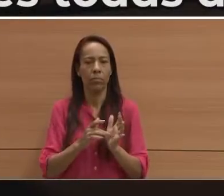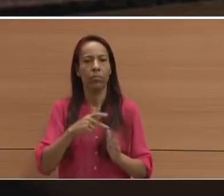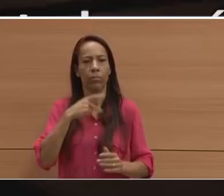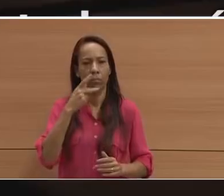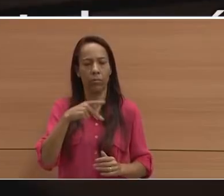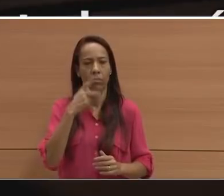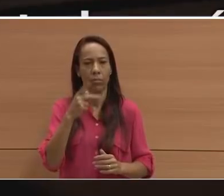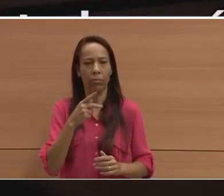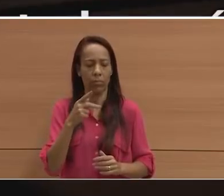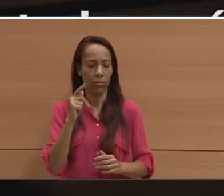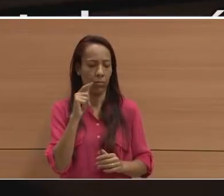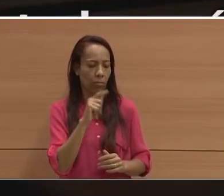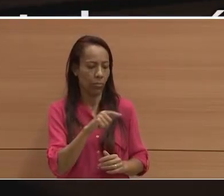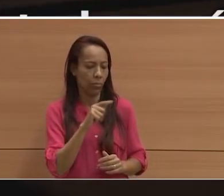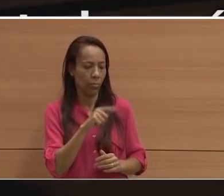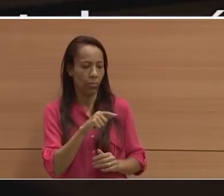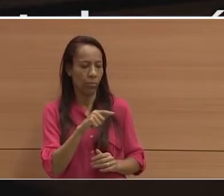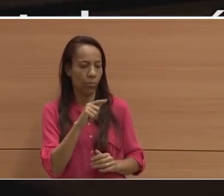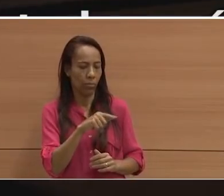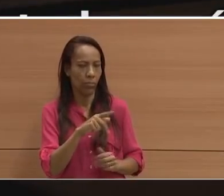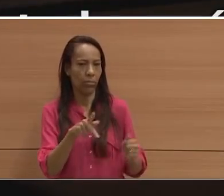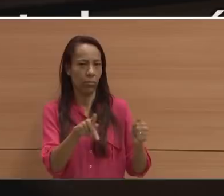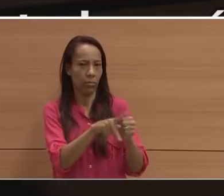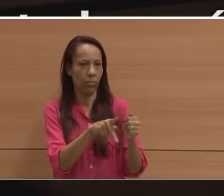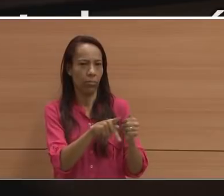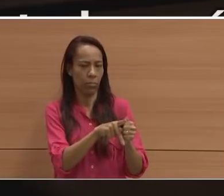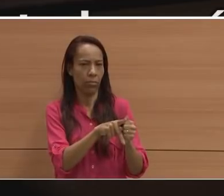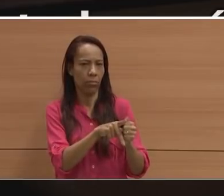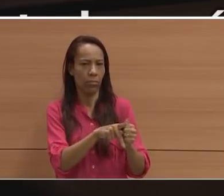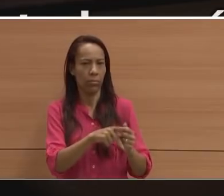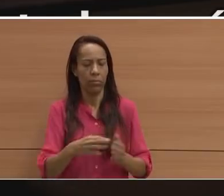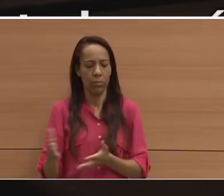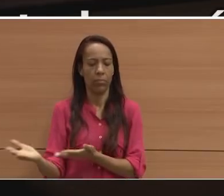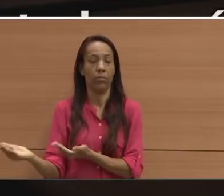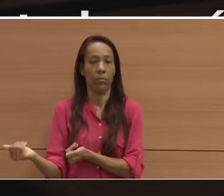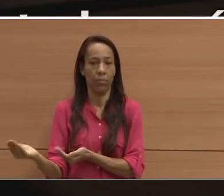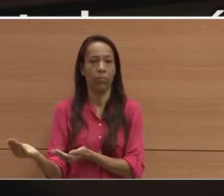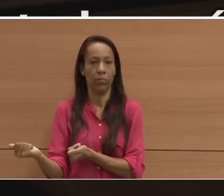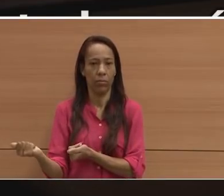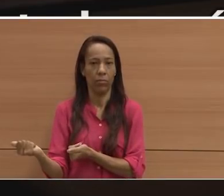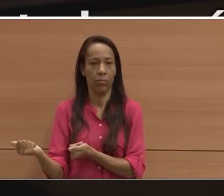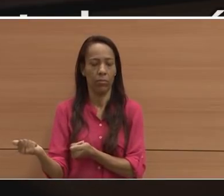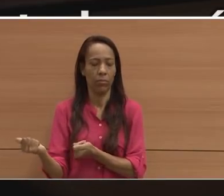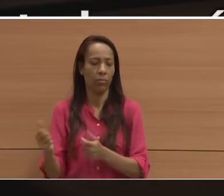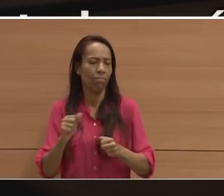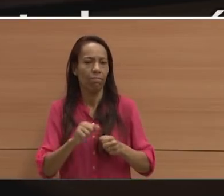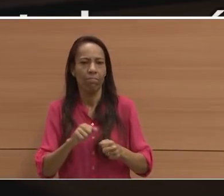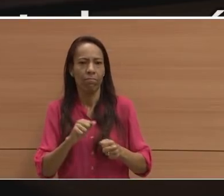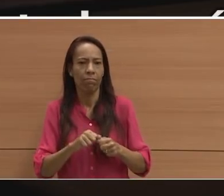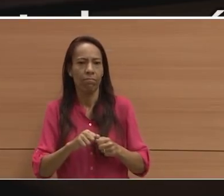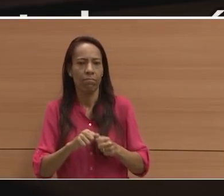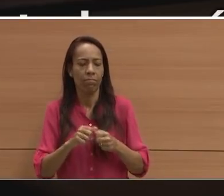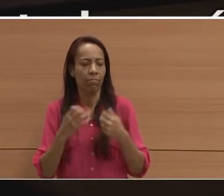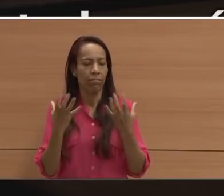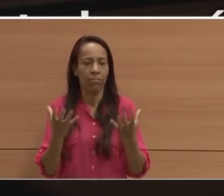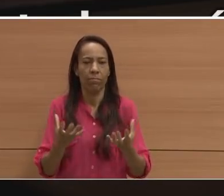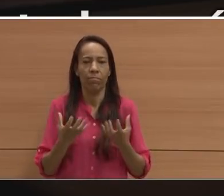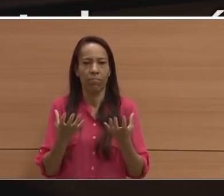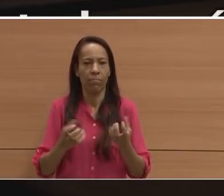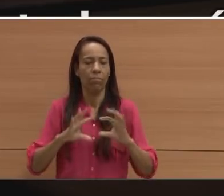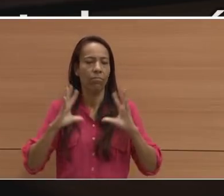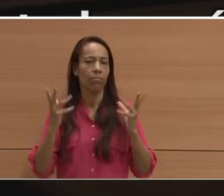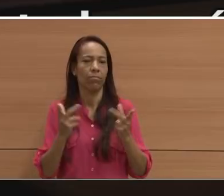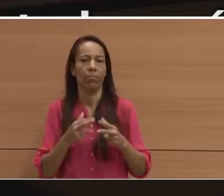que quando eras mais moço, tu te cingias a ti mesmo e andavas por onde querias. Quando, porém,